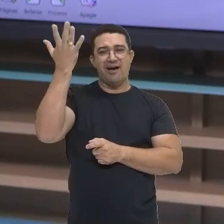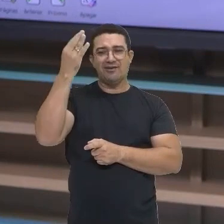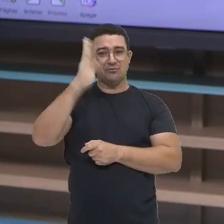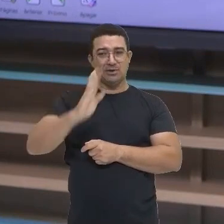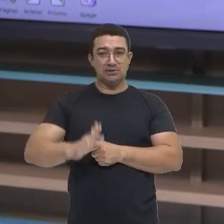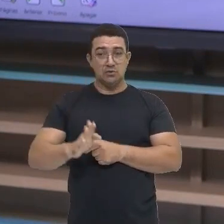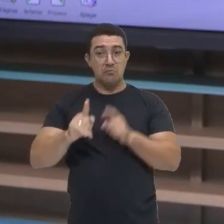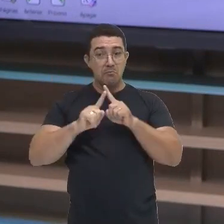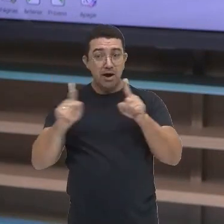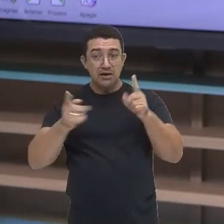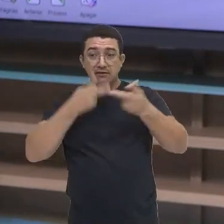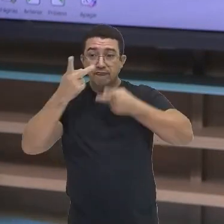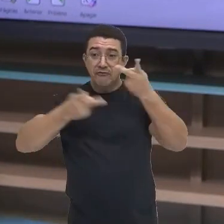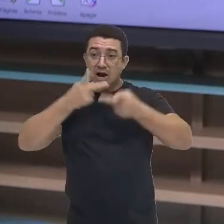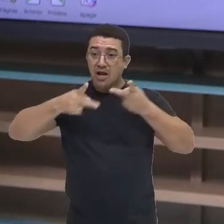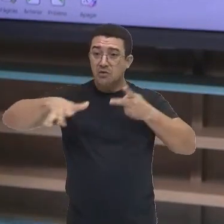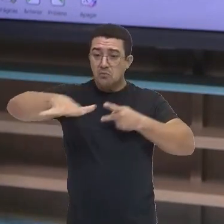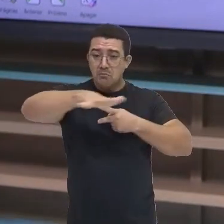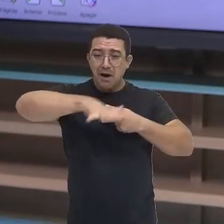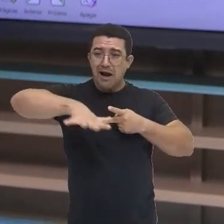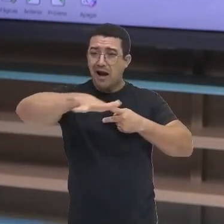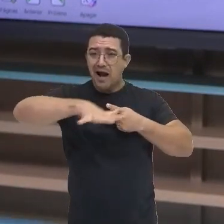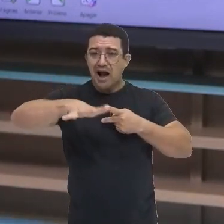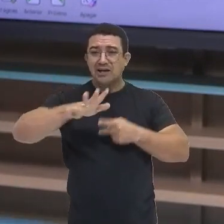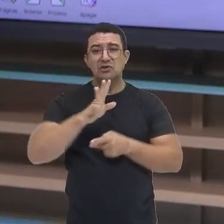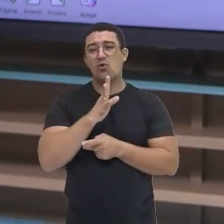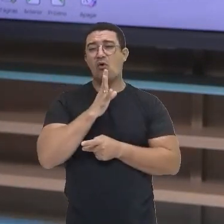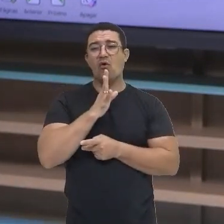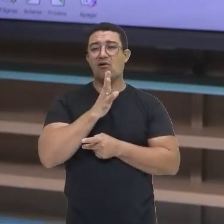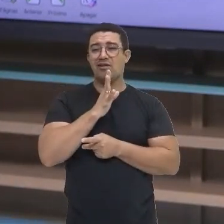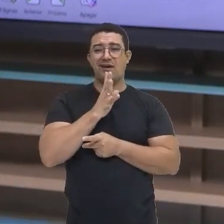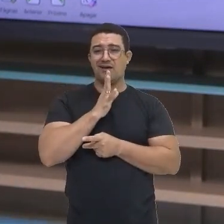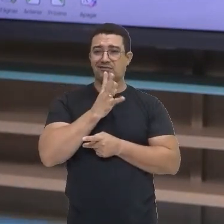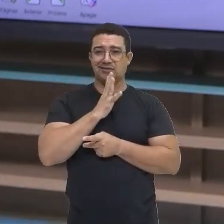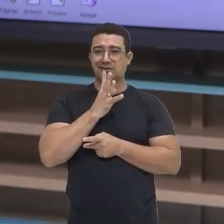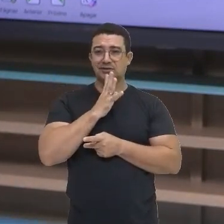Mas quando a gente está falando de uma área que a gente não consegue